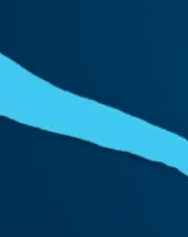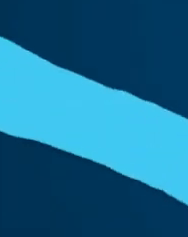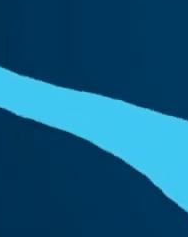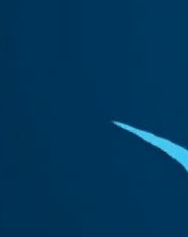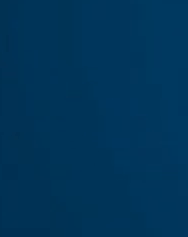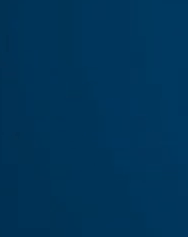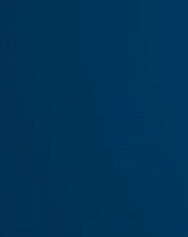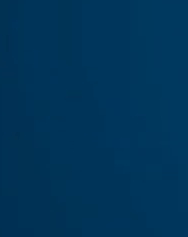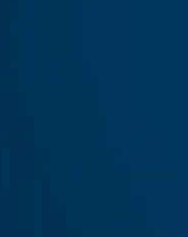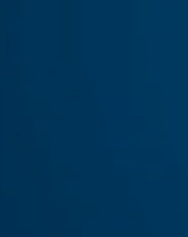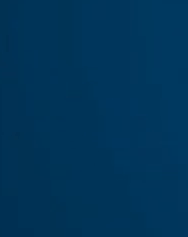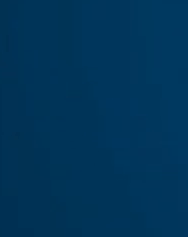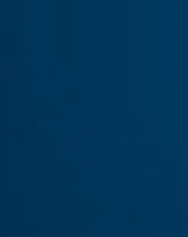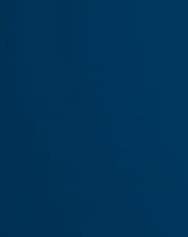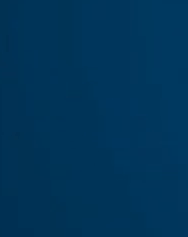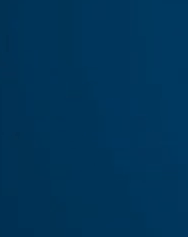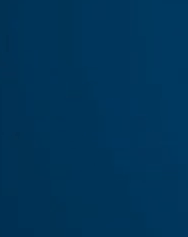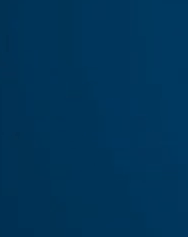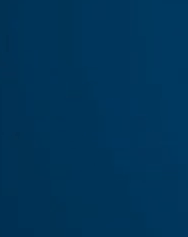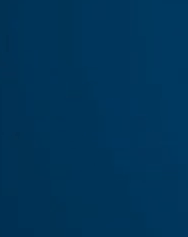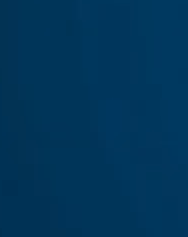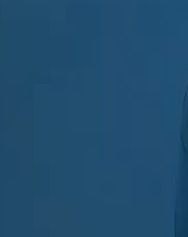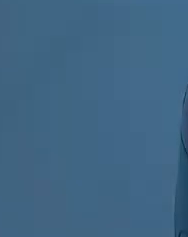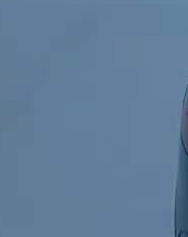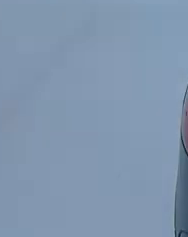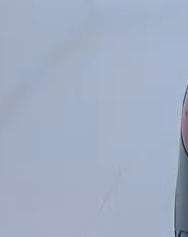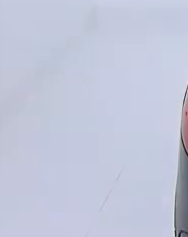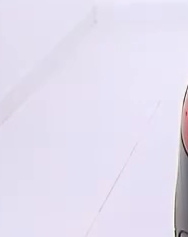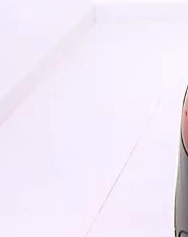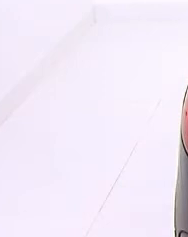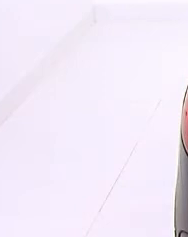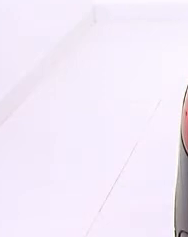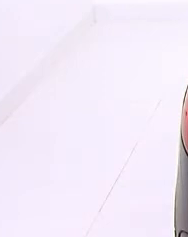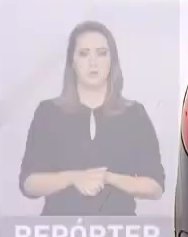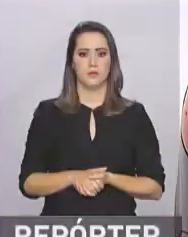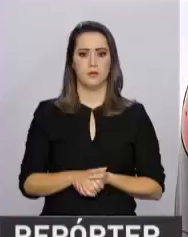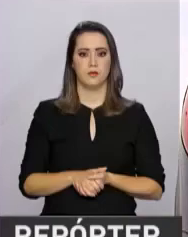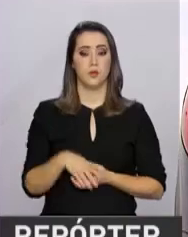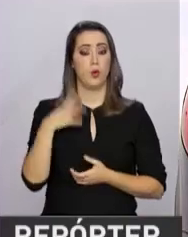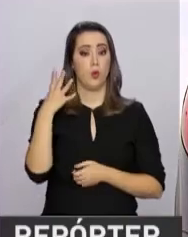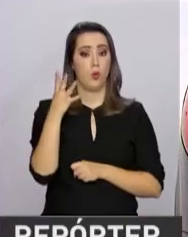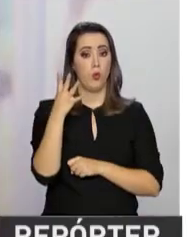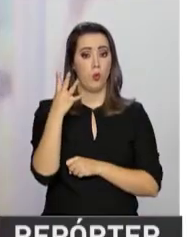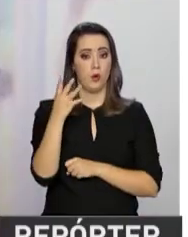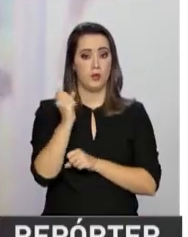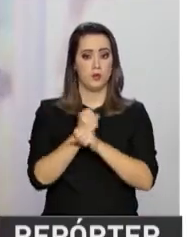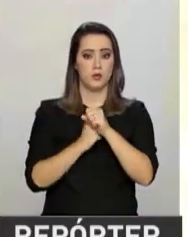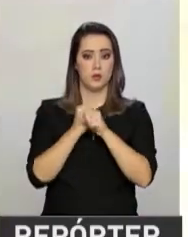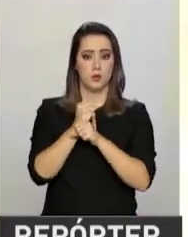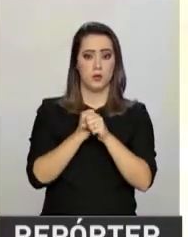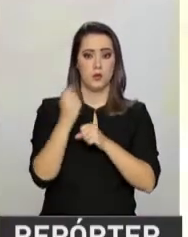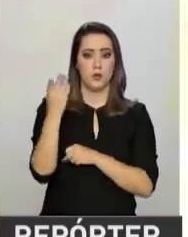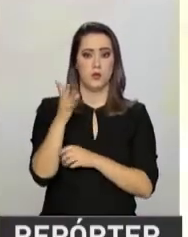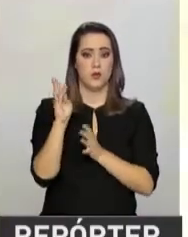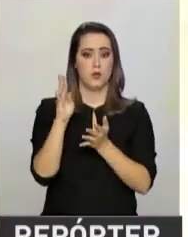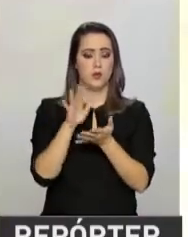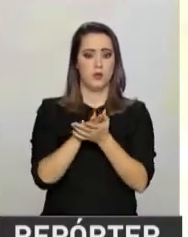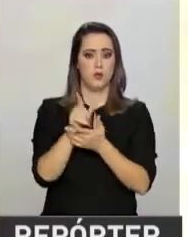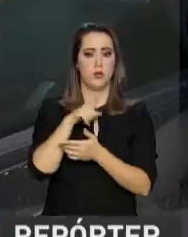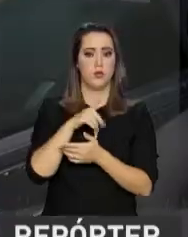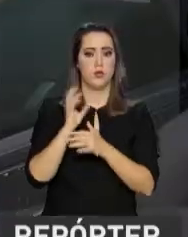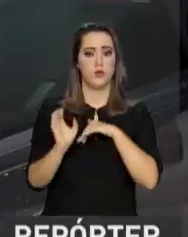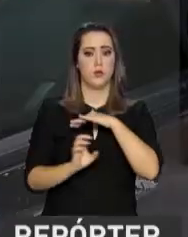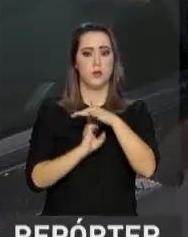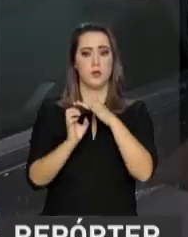vem aí o 8º fórum mundial da água há quatro anos o casal igor e holanda tem uma